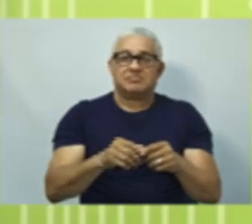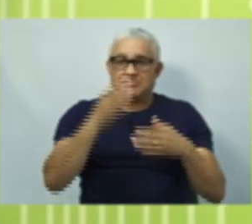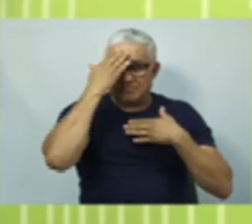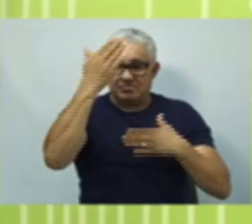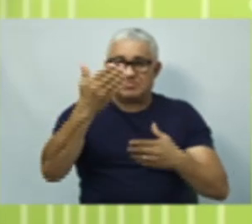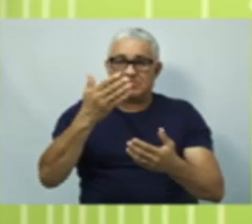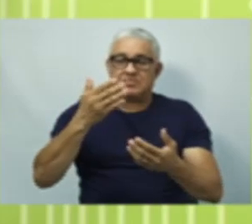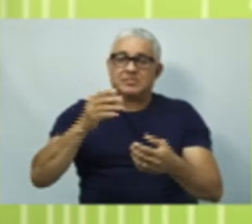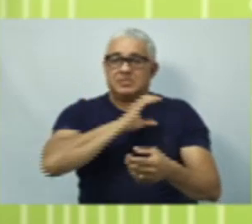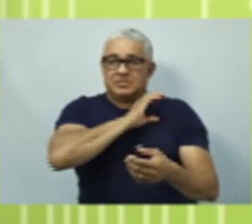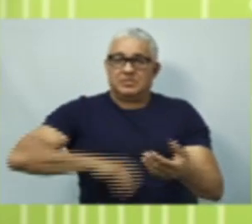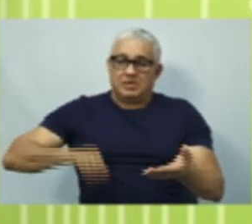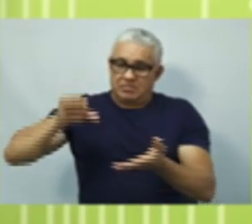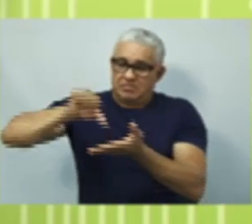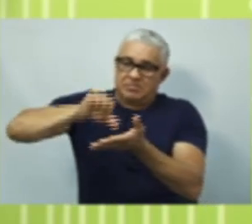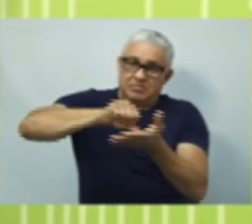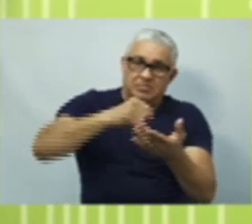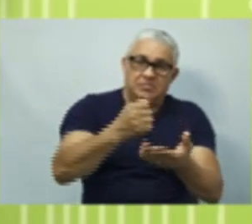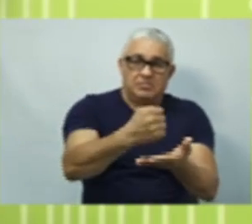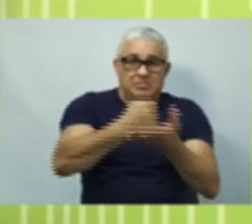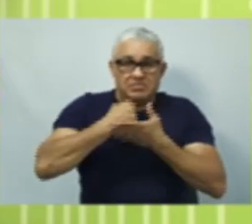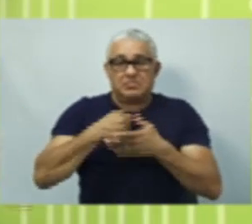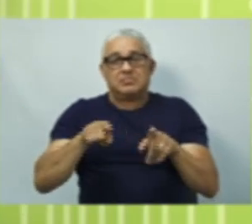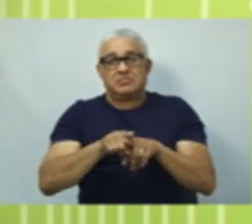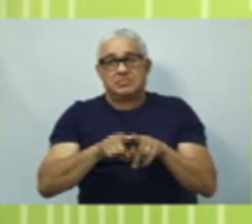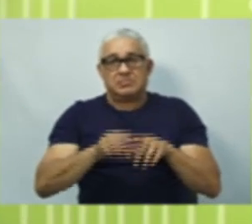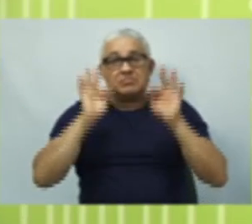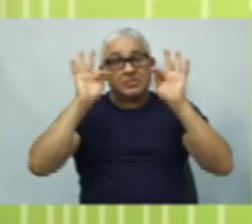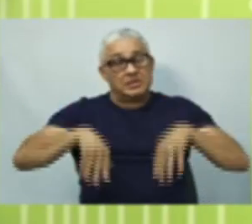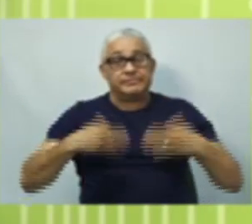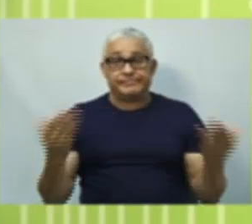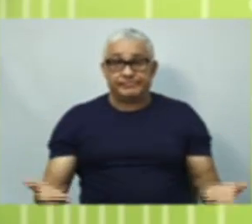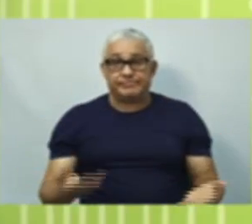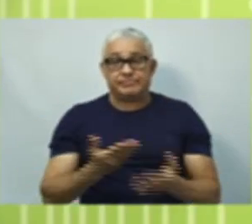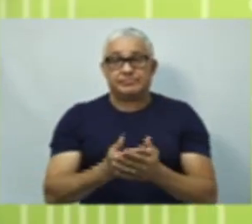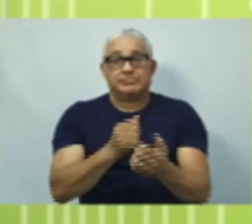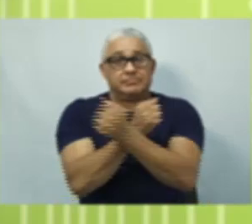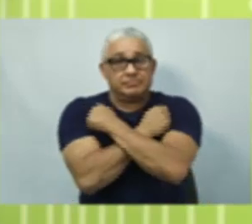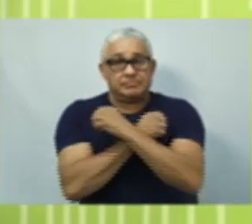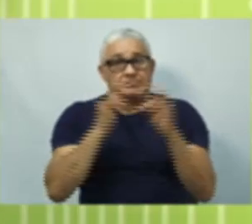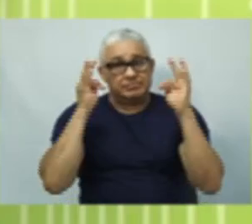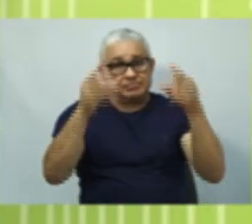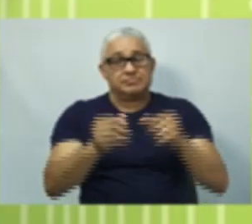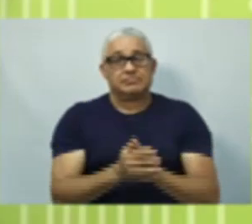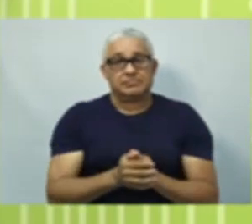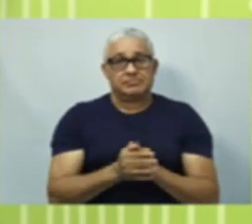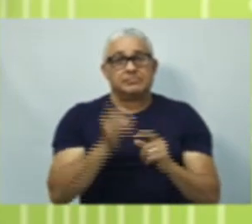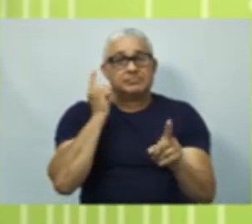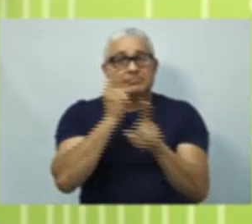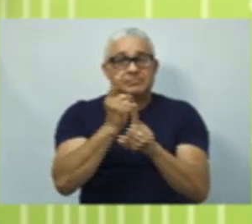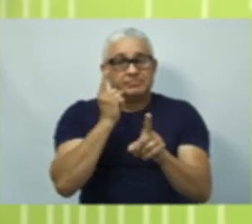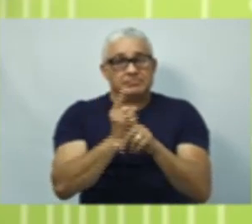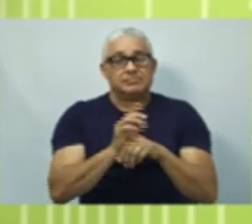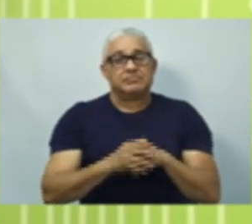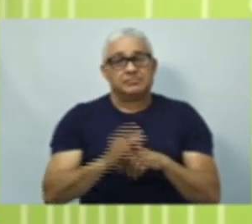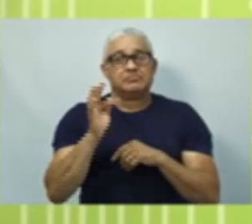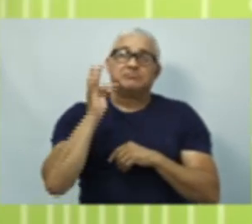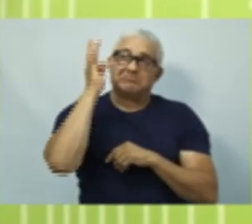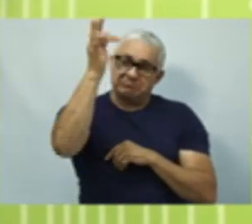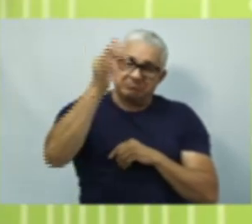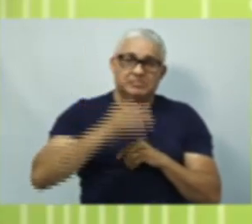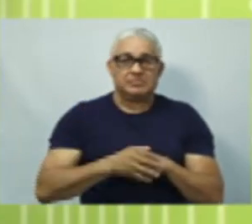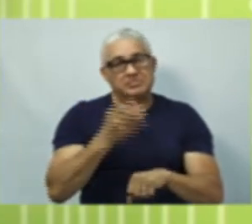polo, que está sempre dando apoio aí. E chegamos ao final, um abraço a todos, nos encontramos aí em